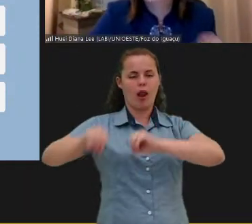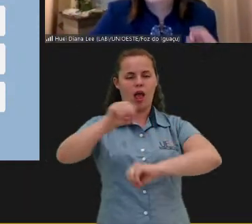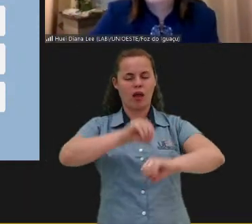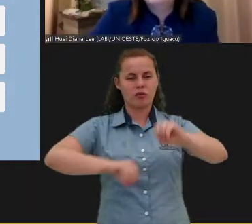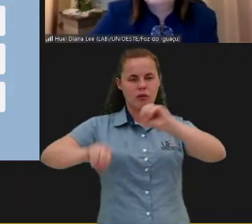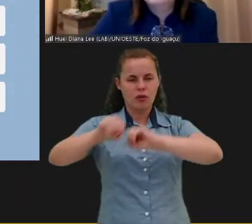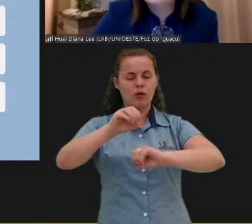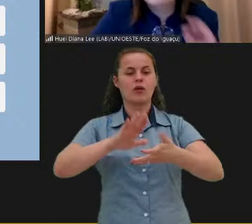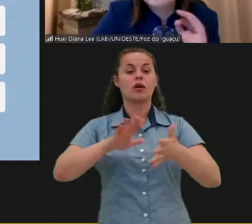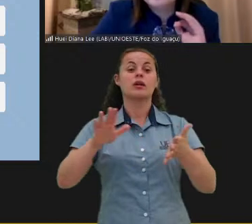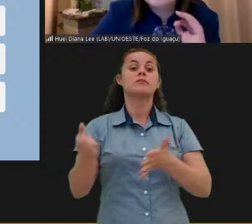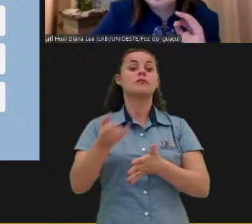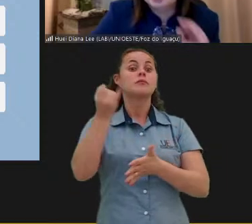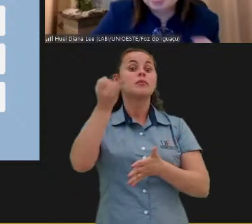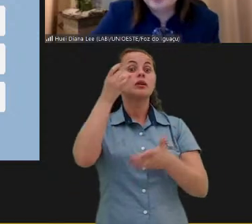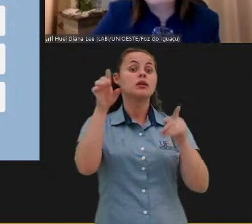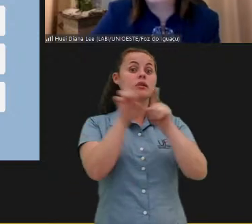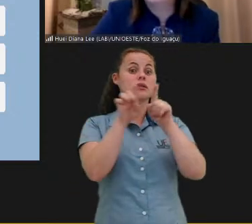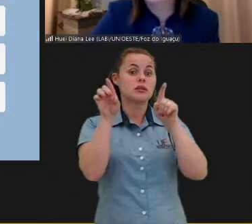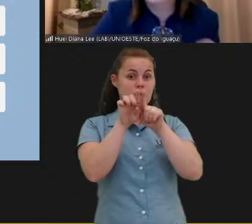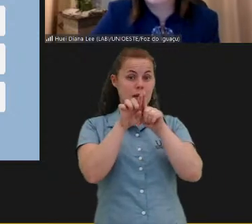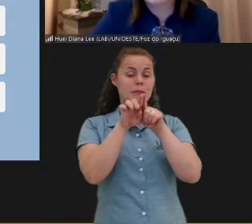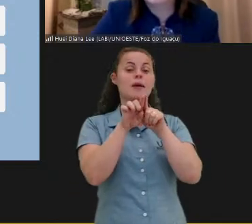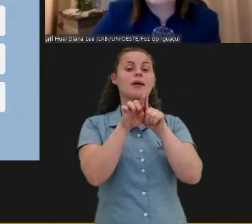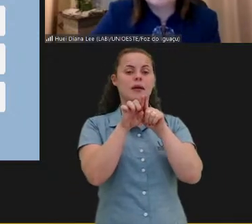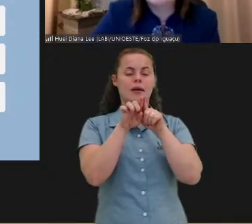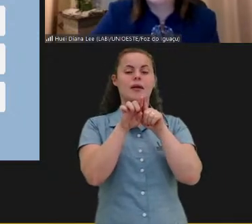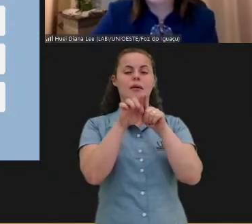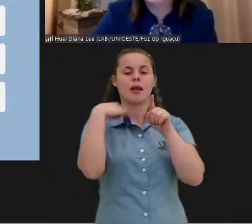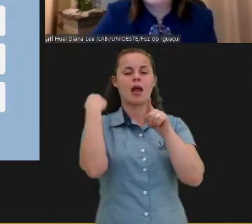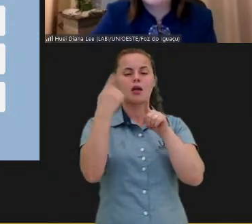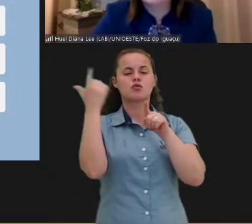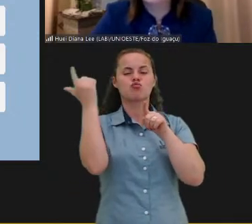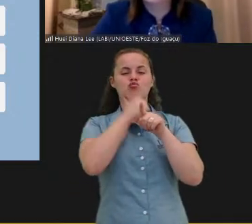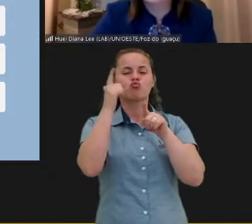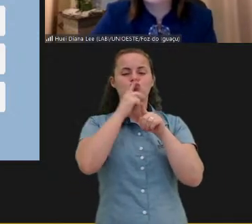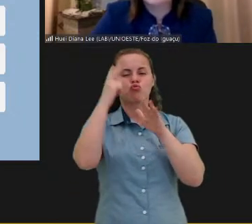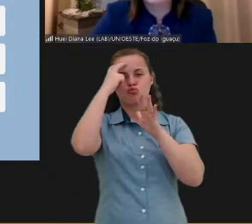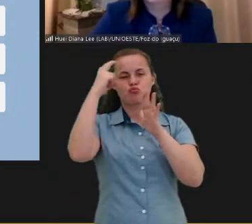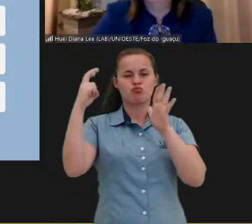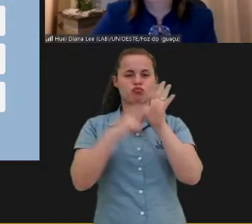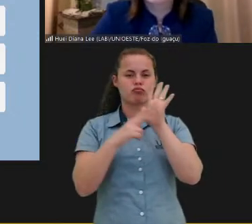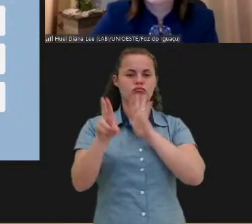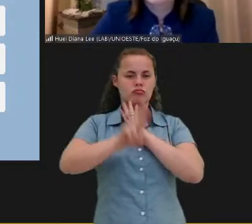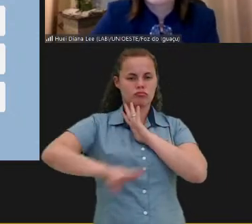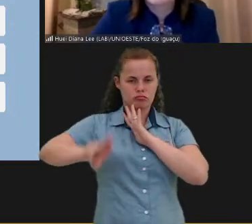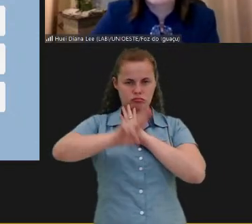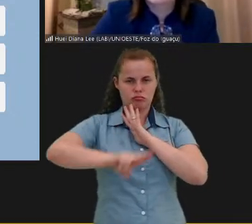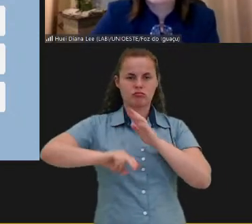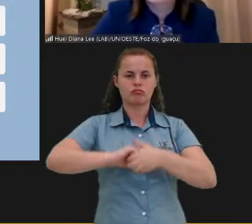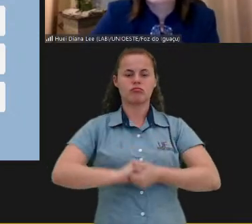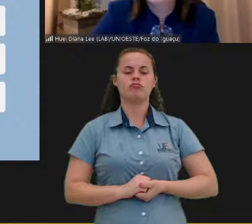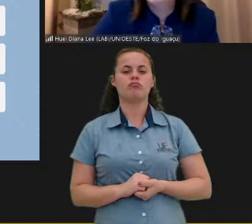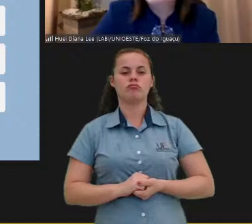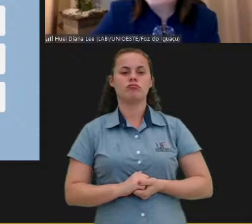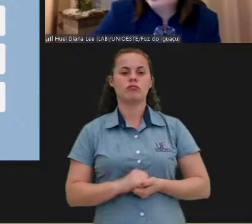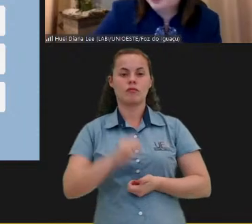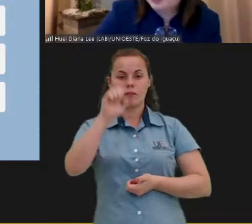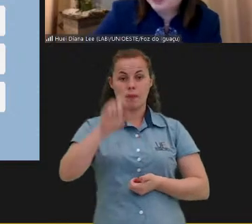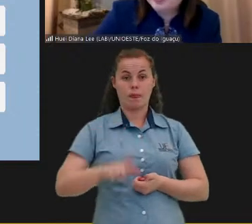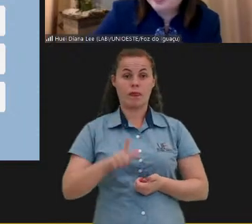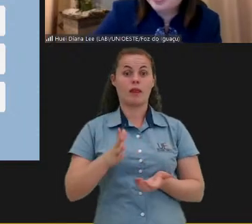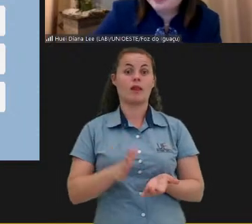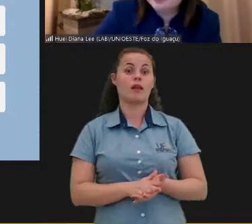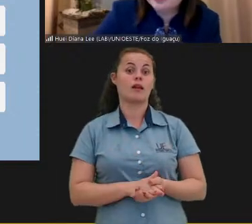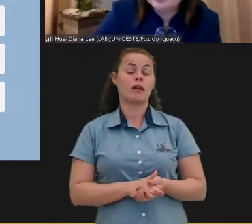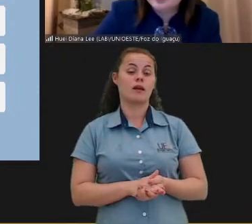questão importantíssima e chave para a gente conseguir usar a inteligência artificial é registro